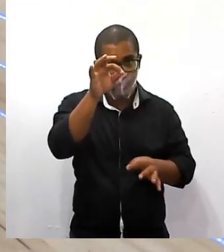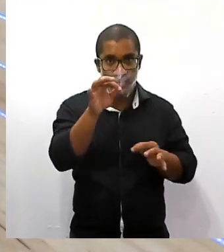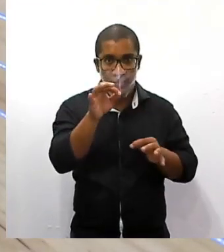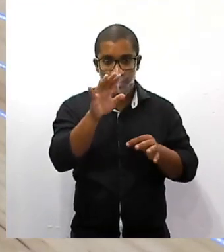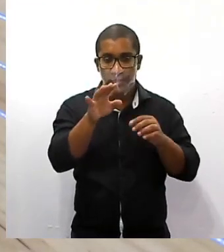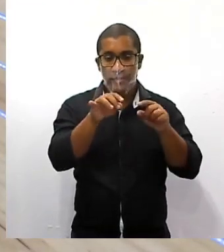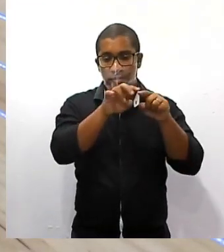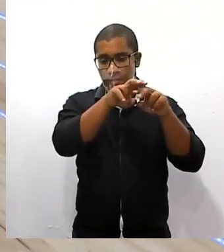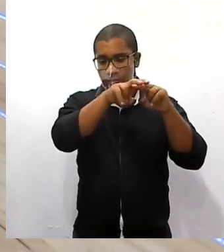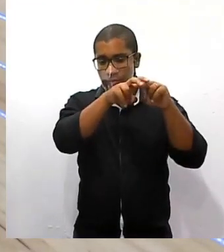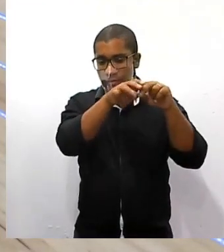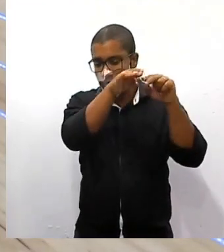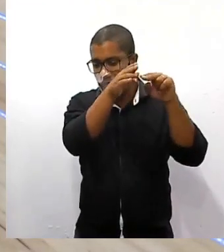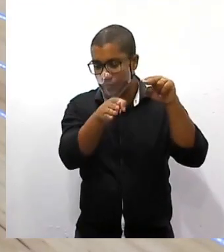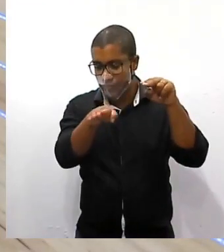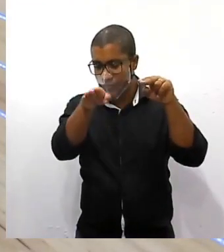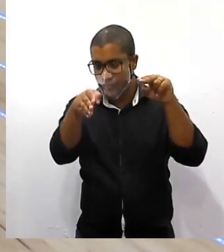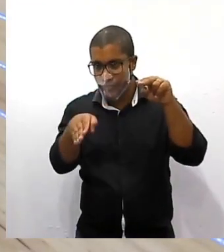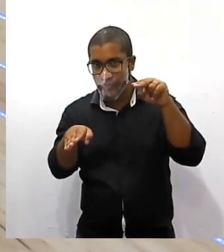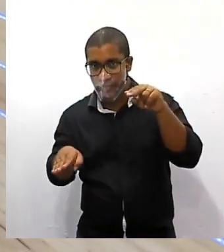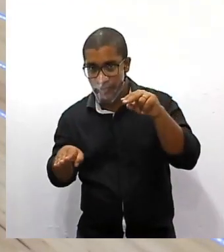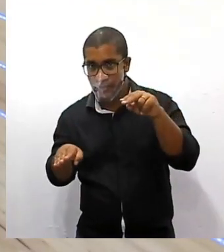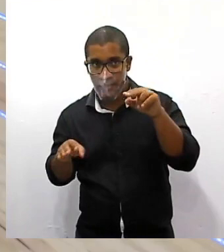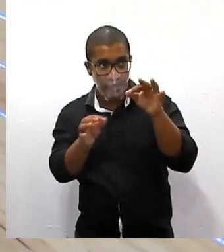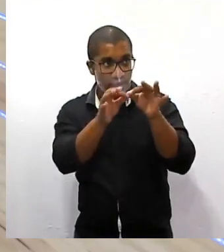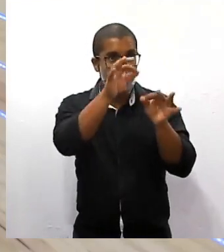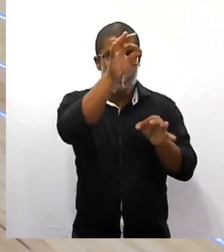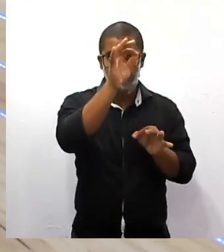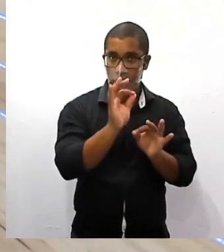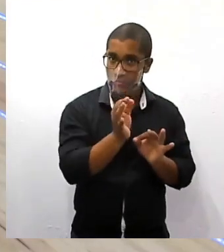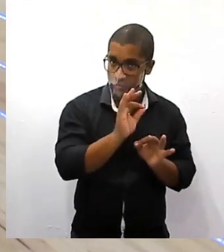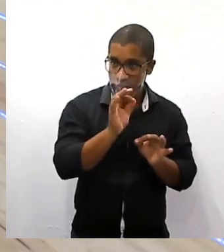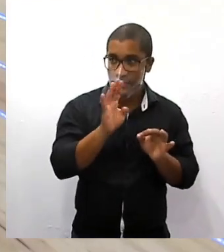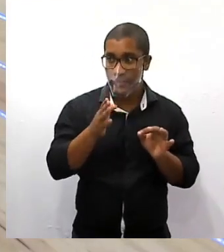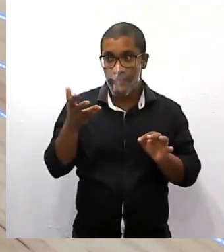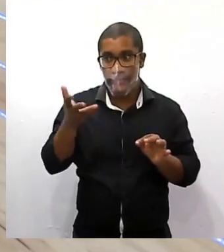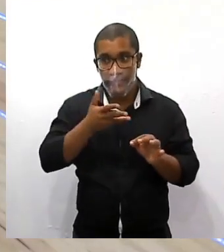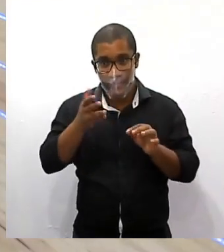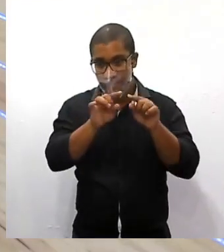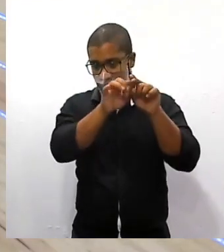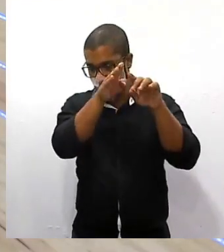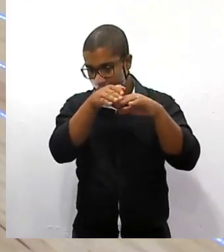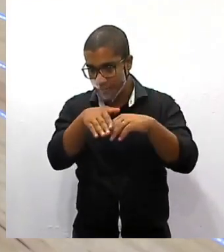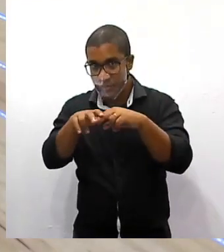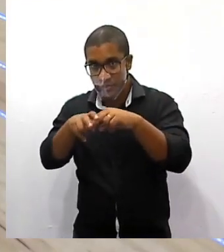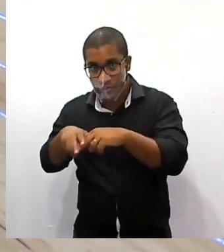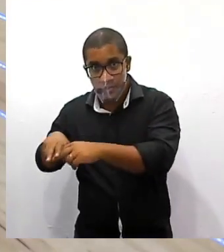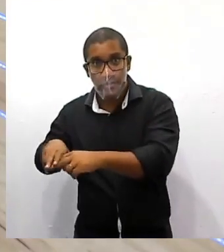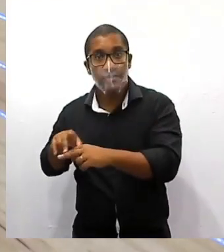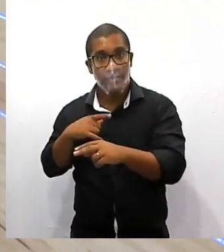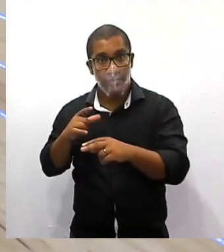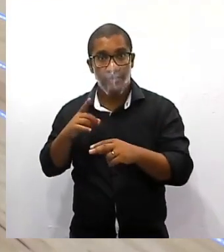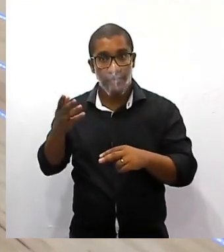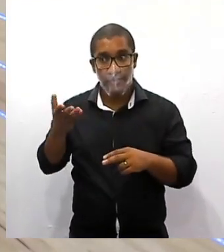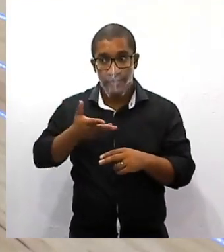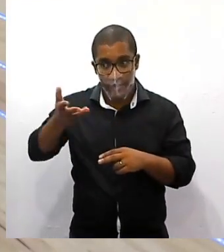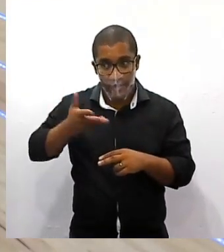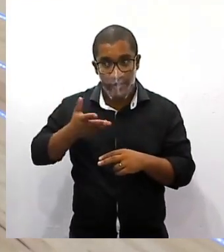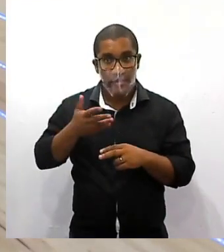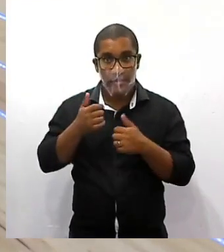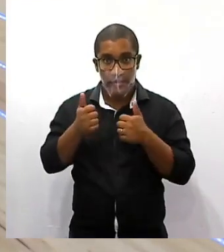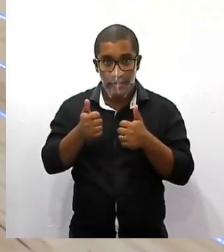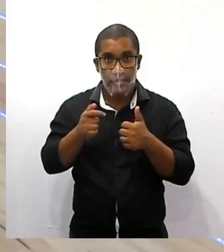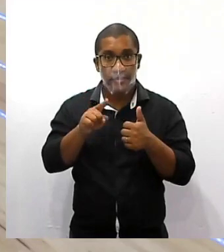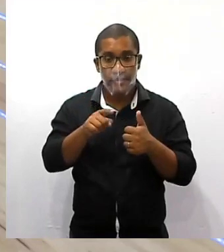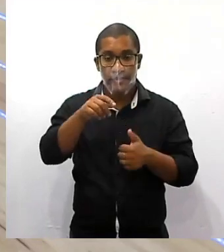tem mais altura, ele não está deformando a mola, só tem velocidade. Então, significa o quê? Que você vai ter apenas mv